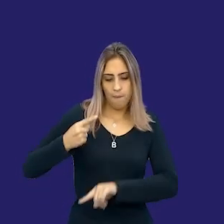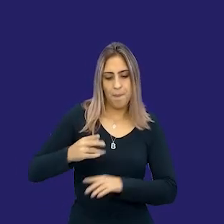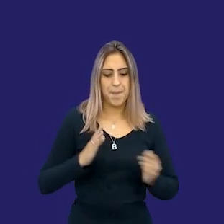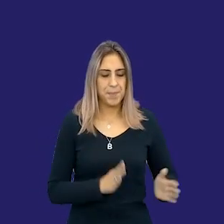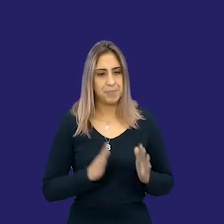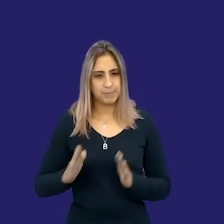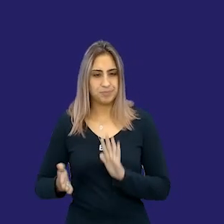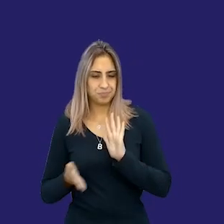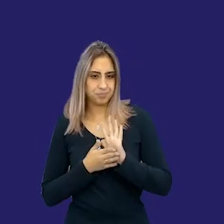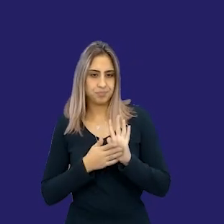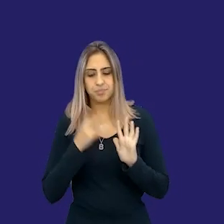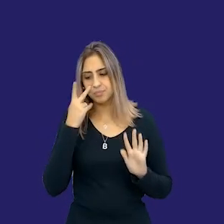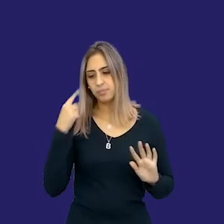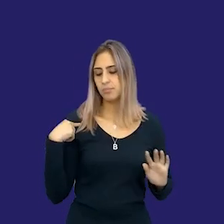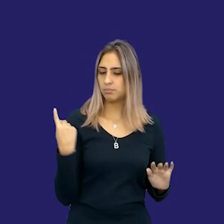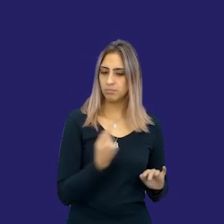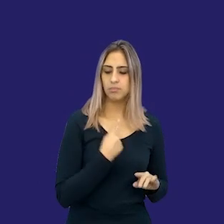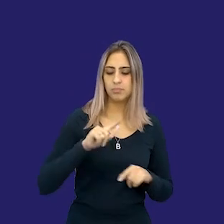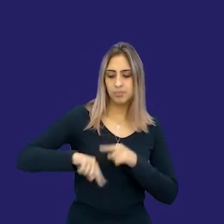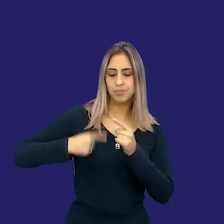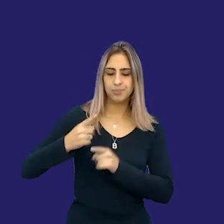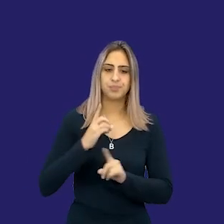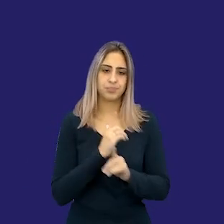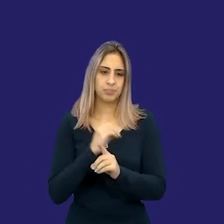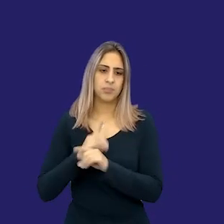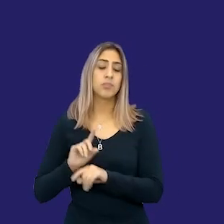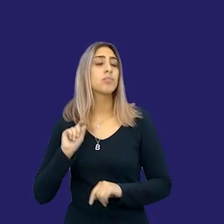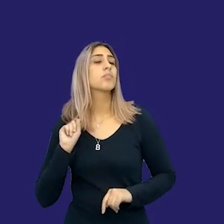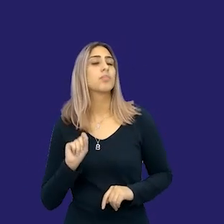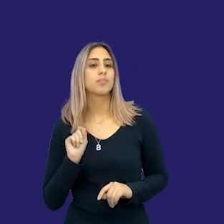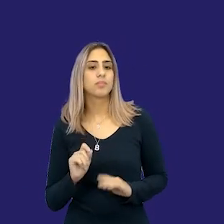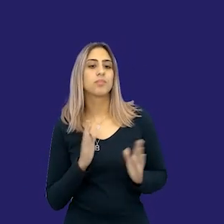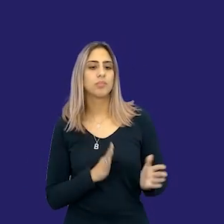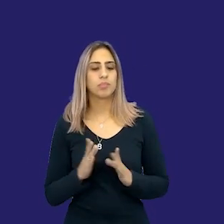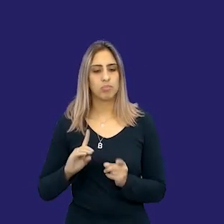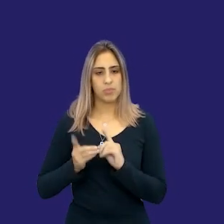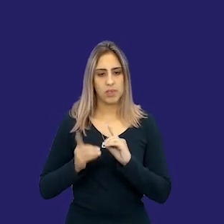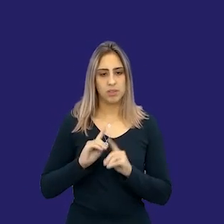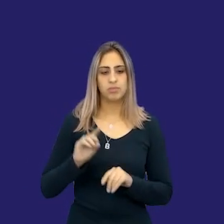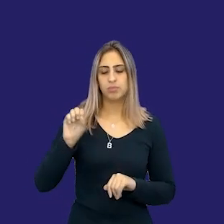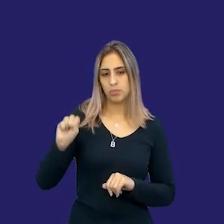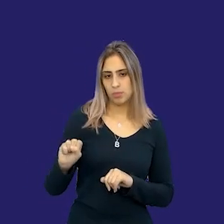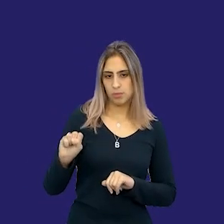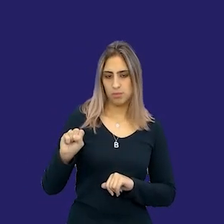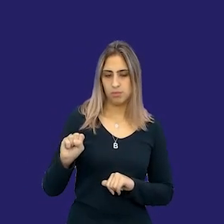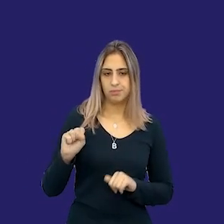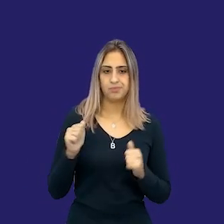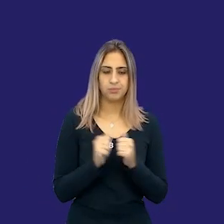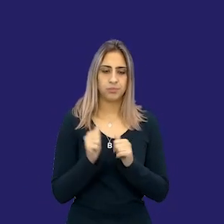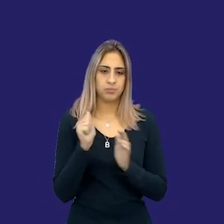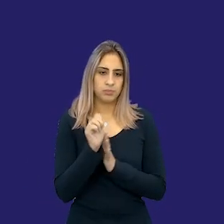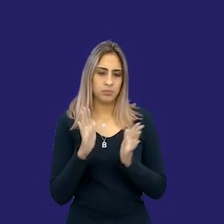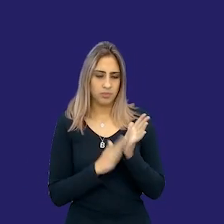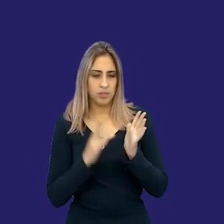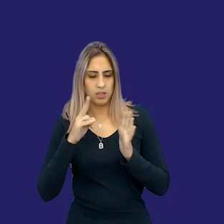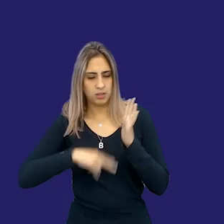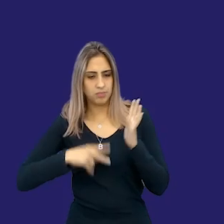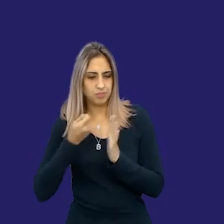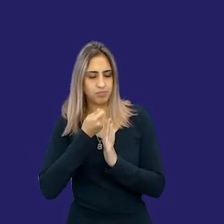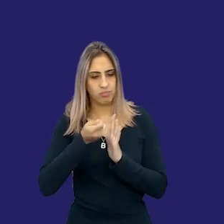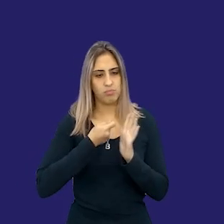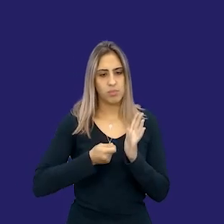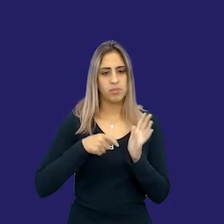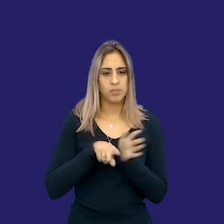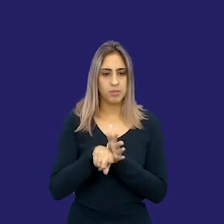sequência tratada por nós em nosso próximo encontro, ou seja, na sequência didática 8, com atividades de leitura, escrita e